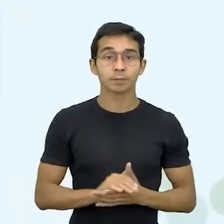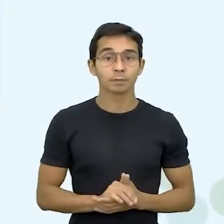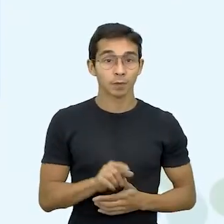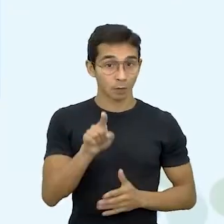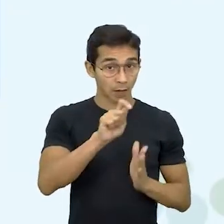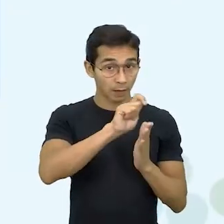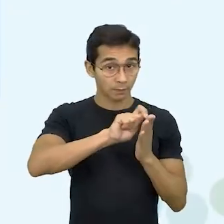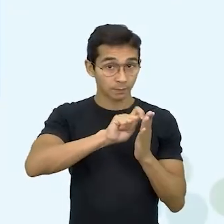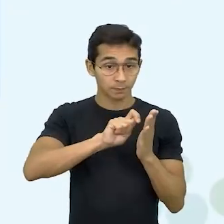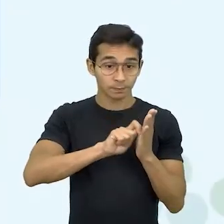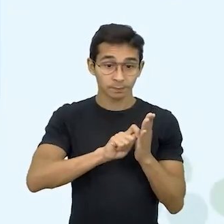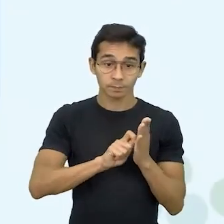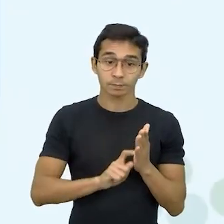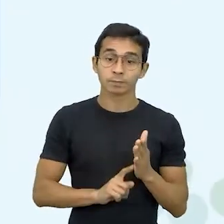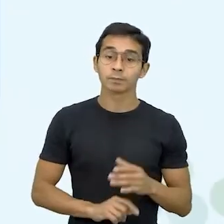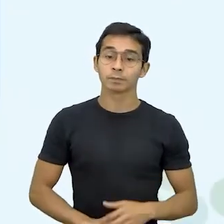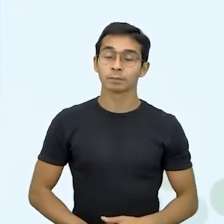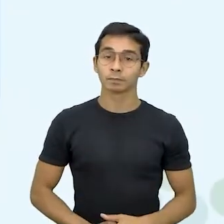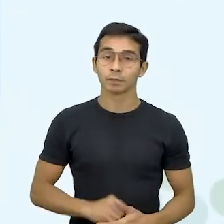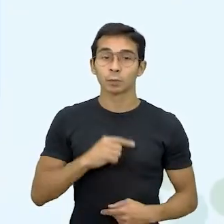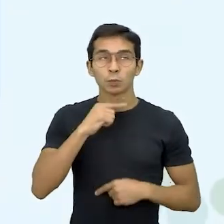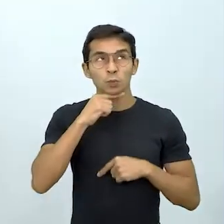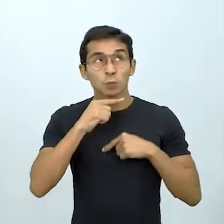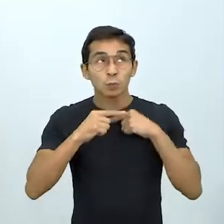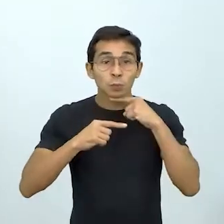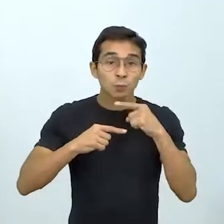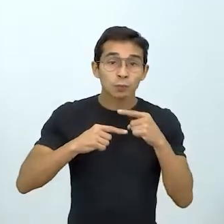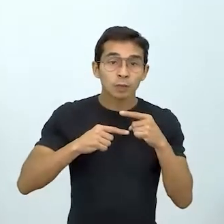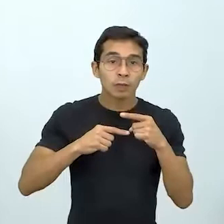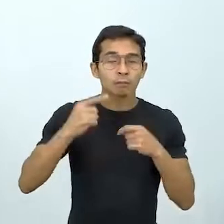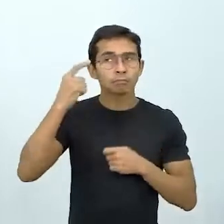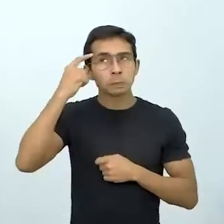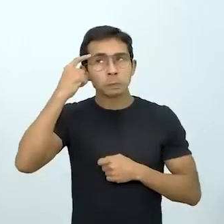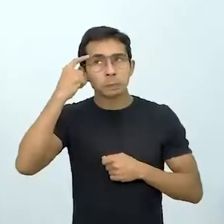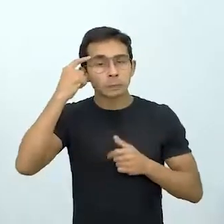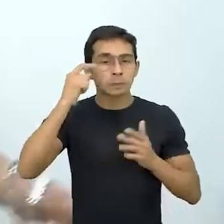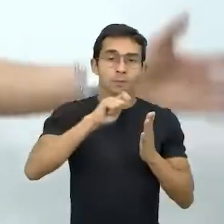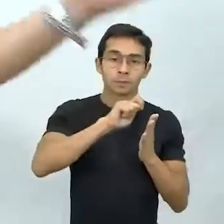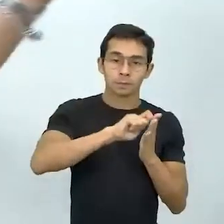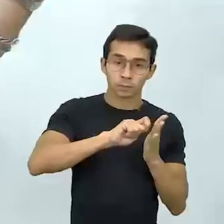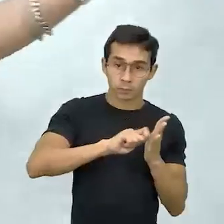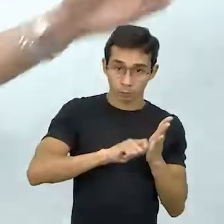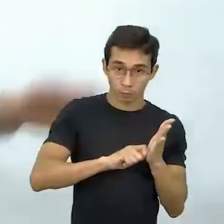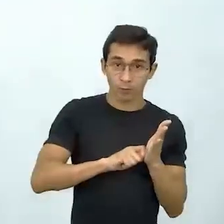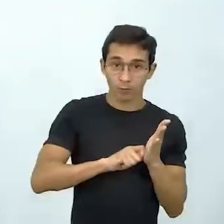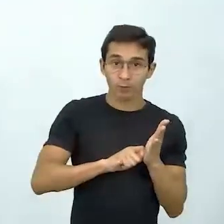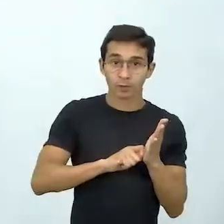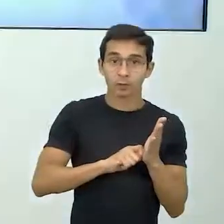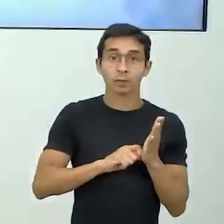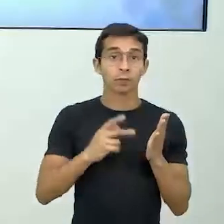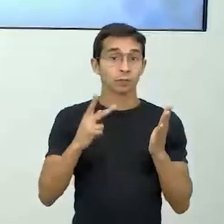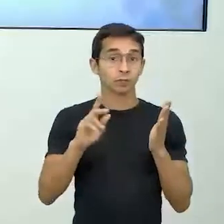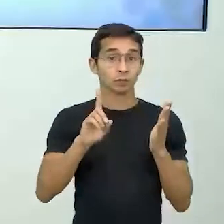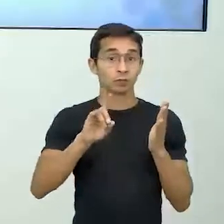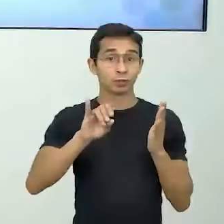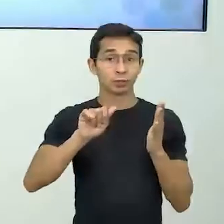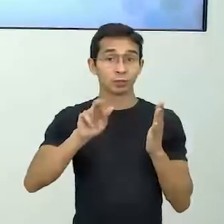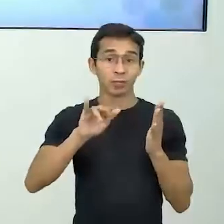anotem, as suas dúvidas, as suas observações e aquilo que vocês precisam no seu diário de